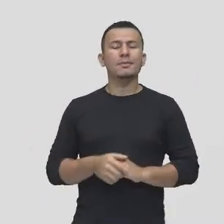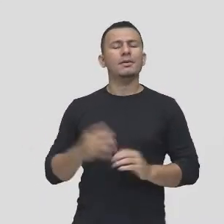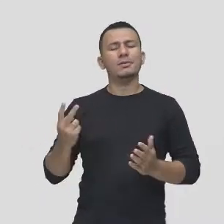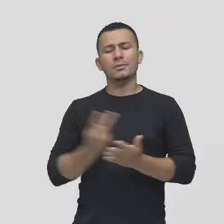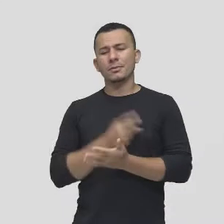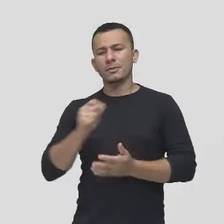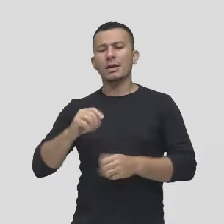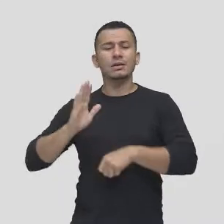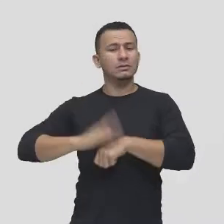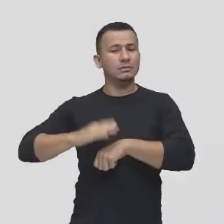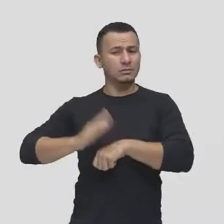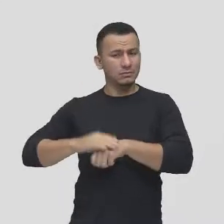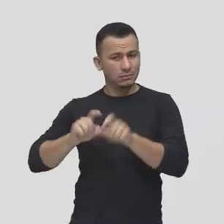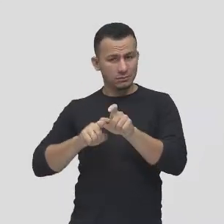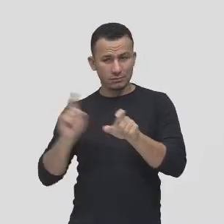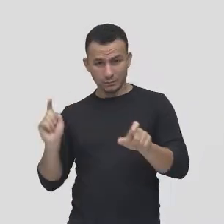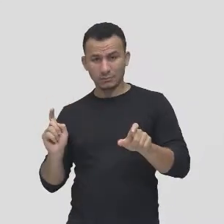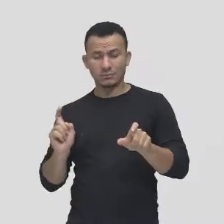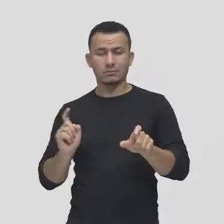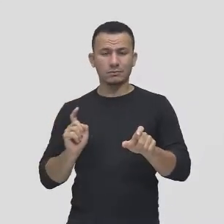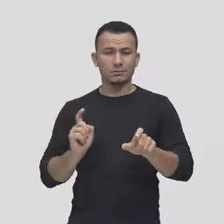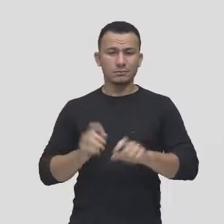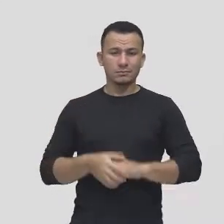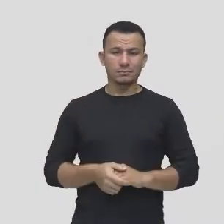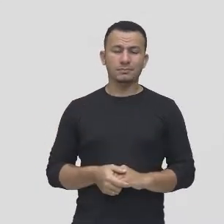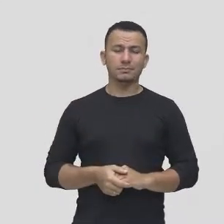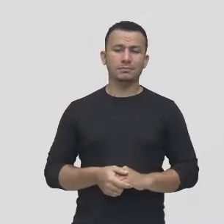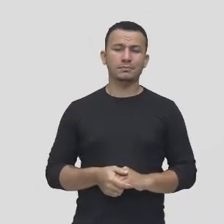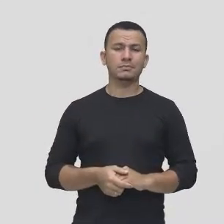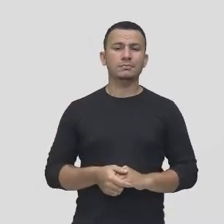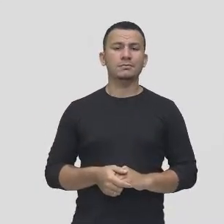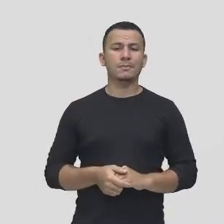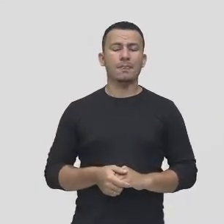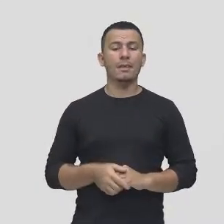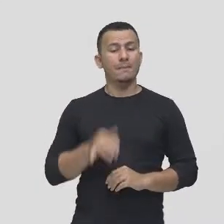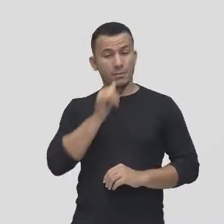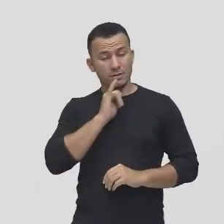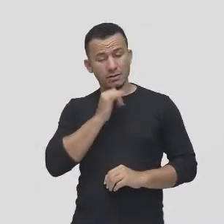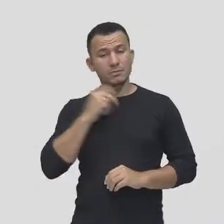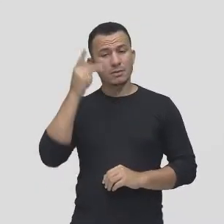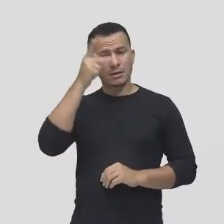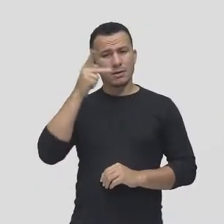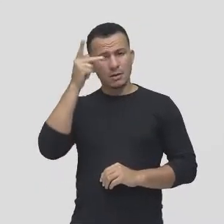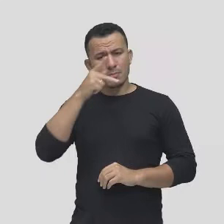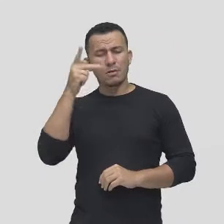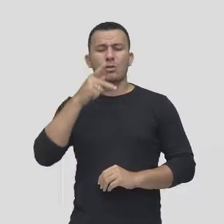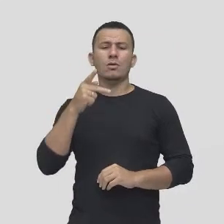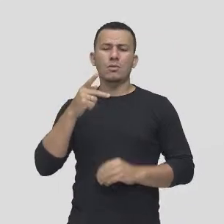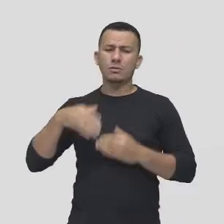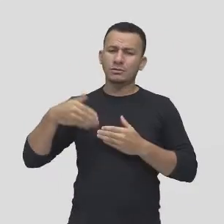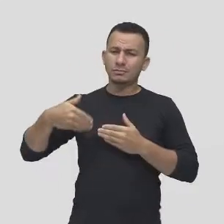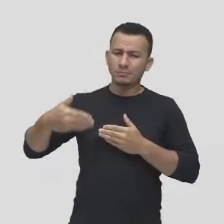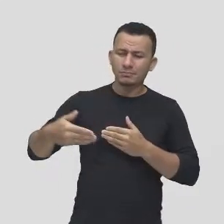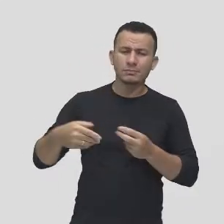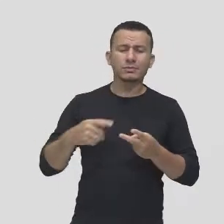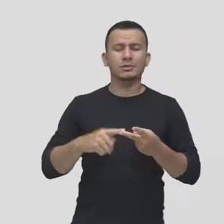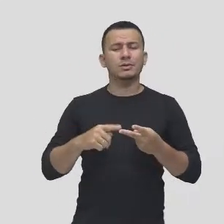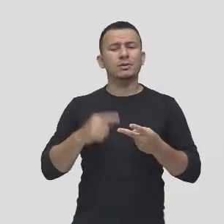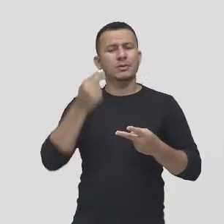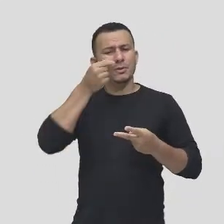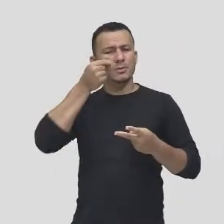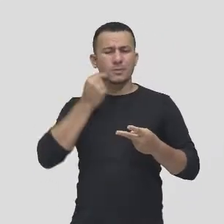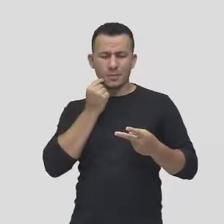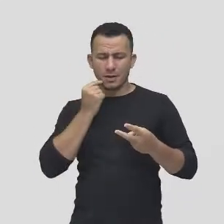tornando independentes, os outros países. E a gente observa a Polônia retornando ali, a Hungria, a